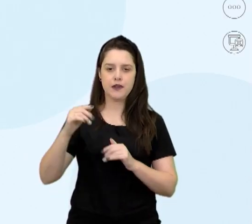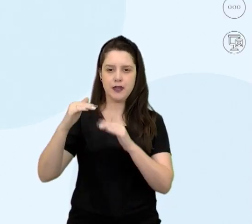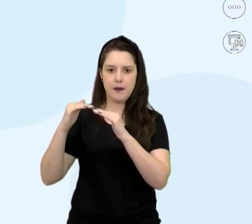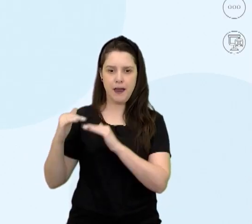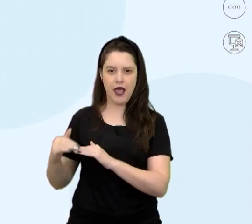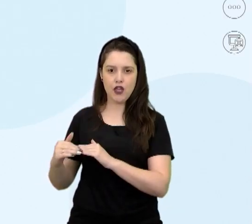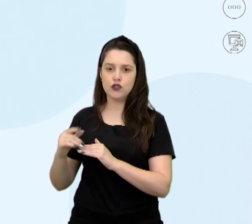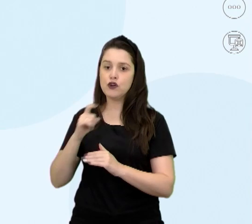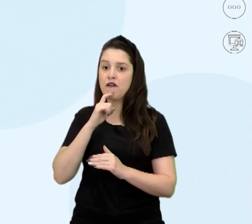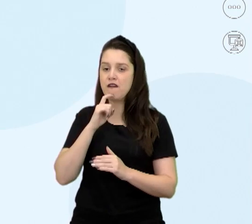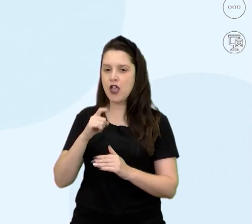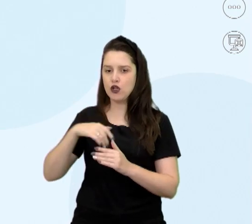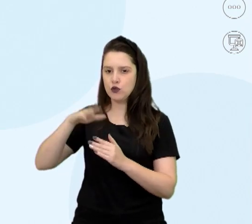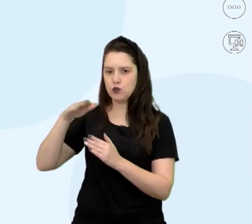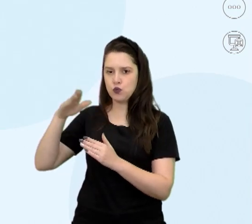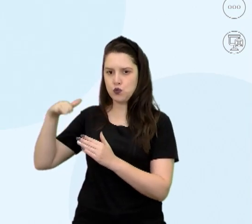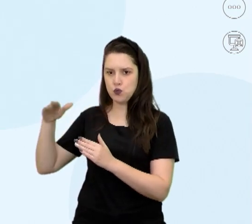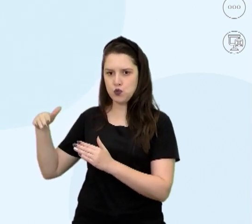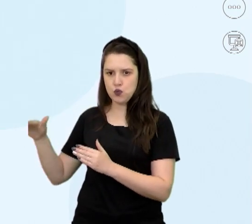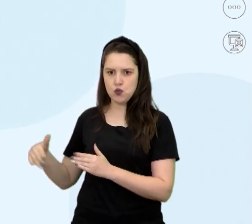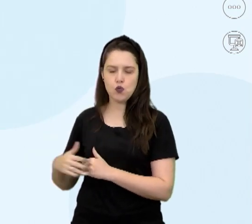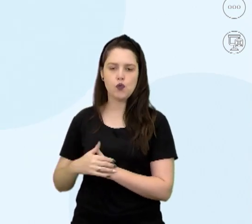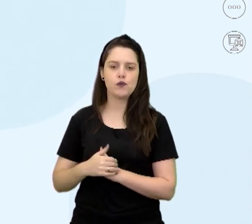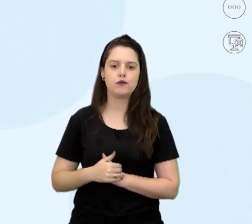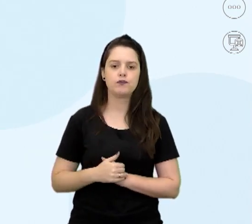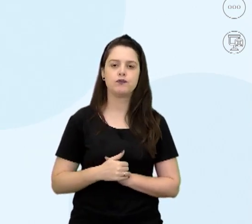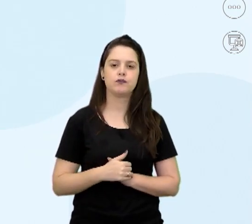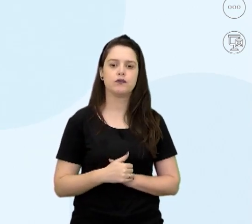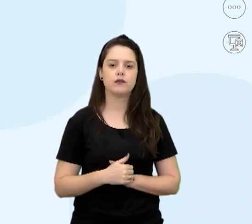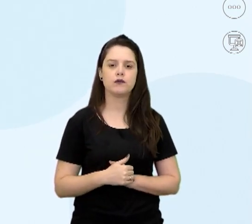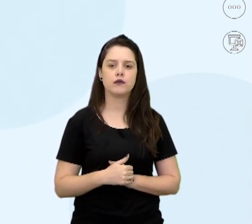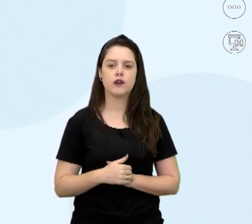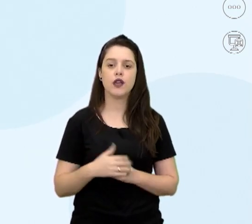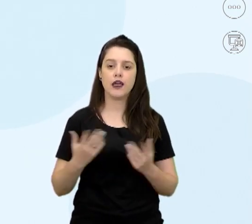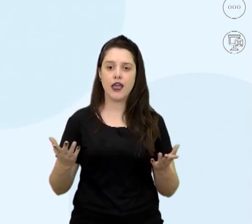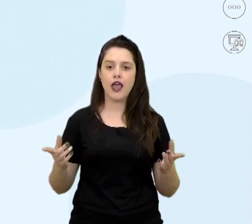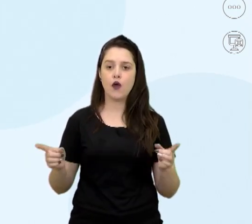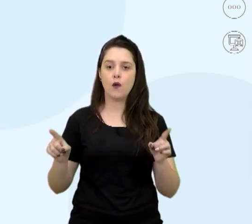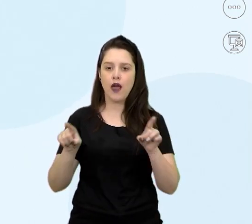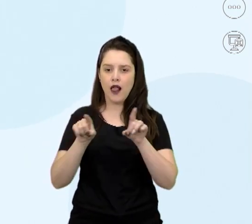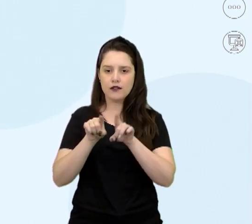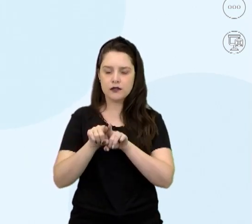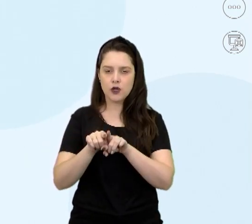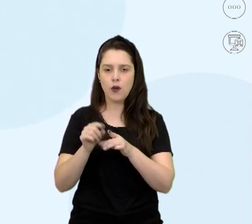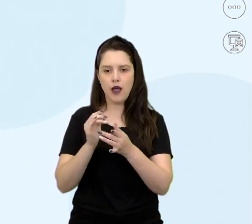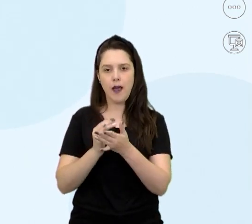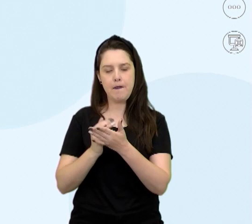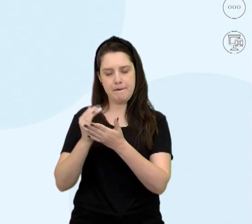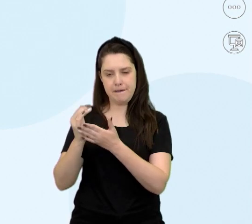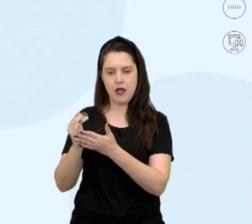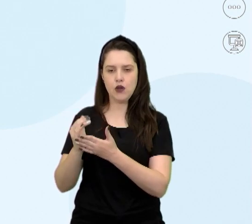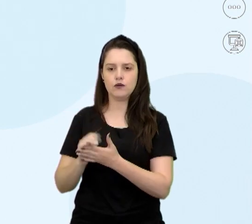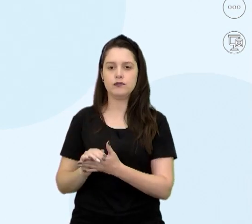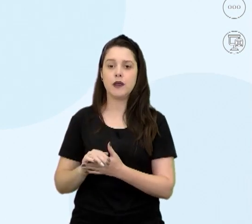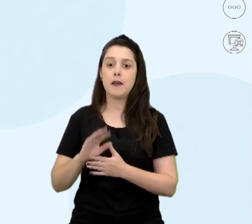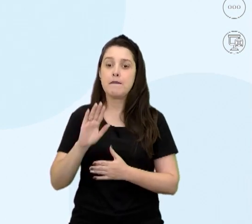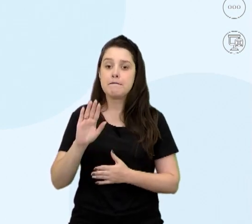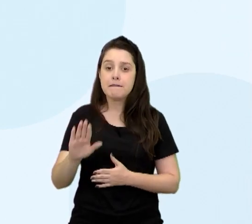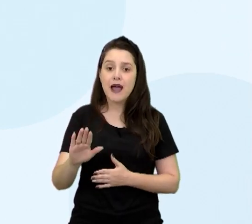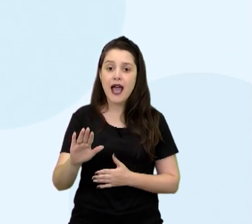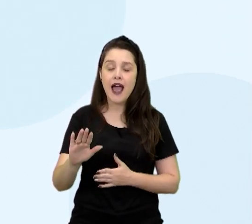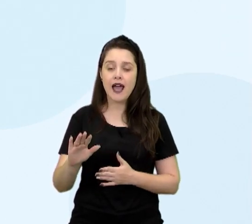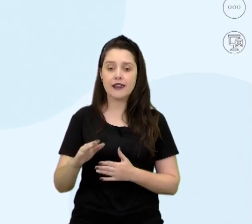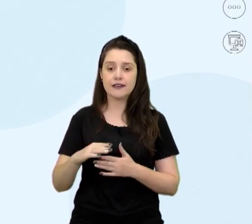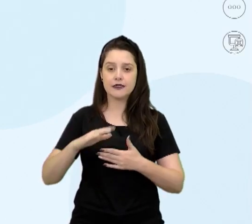Eu simplesmente tirei da frente aí o triângulo pequeno com relação ao triângulo maior, tá certo? Como estes lados aqui,